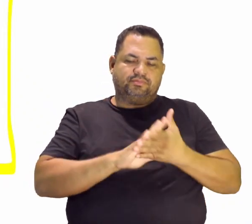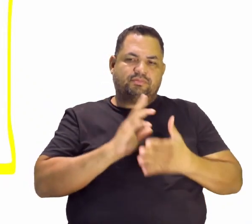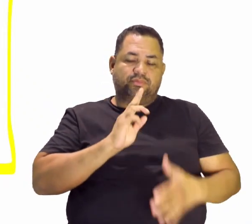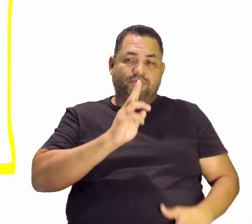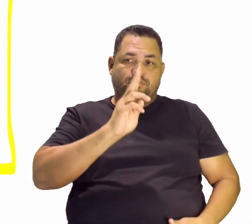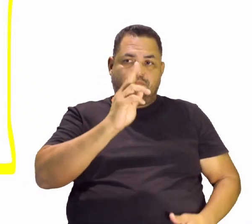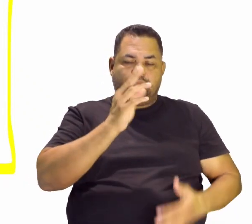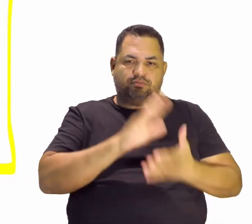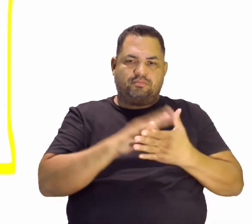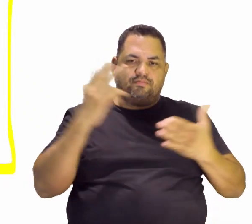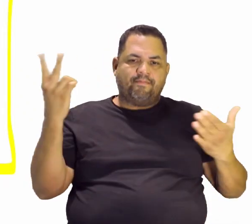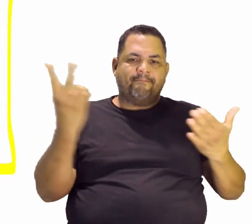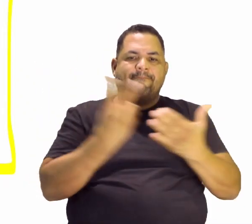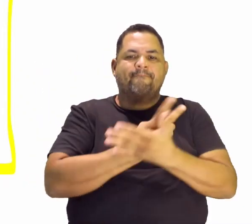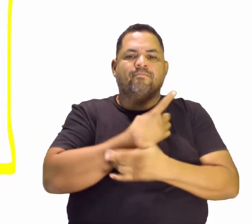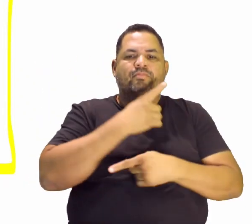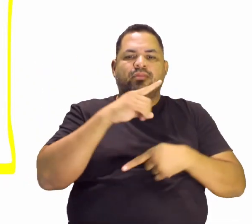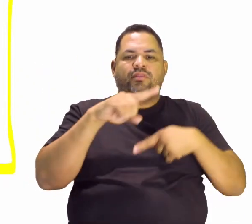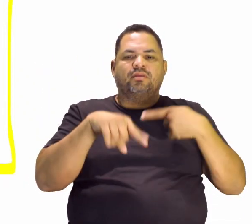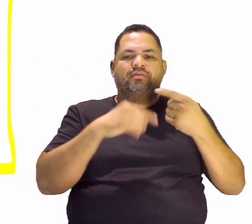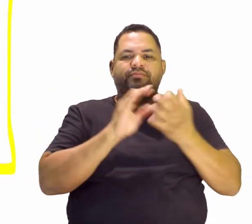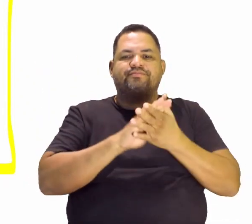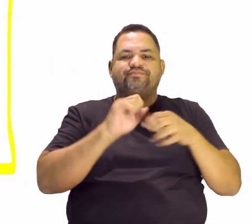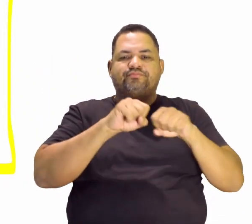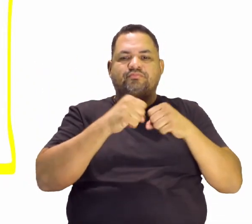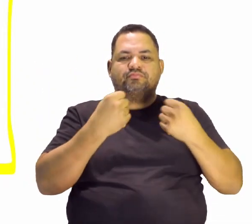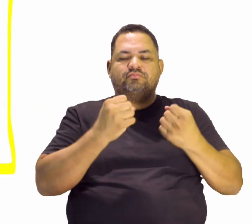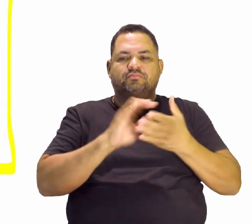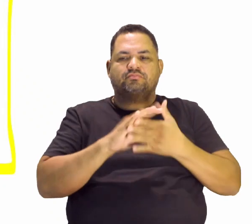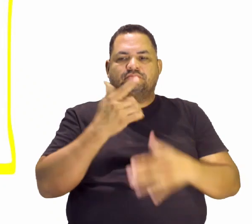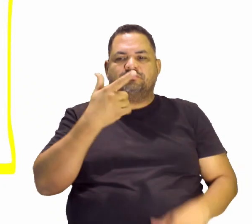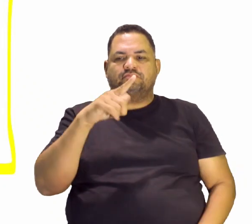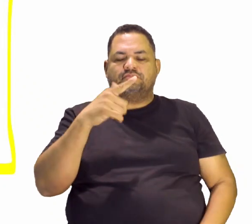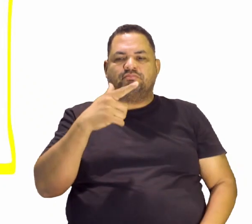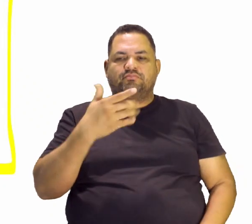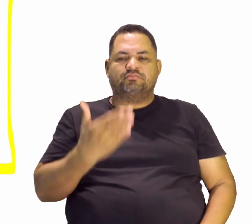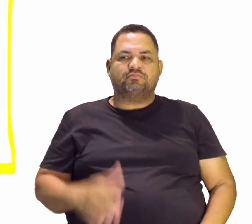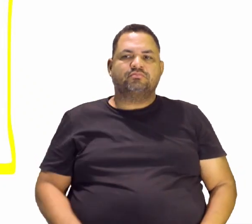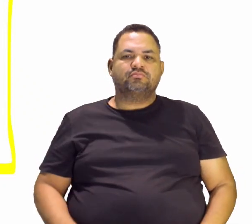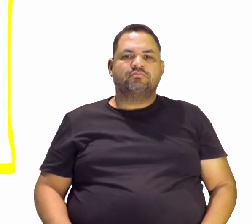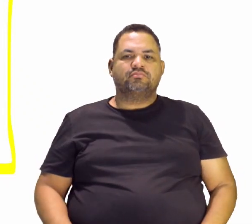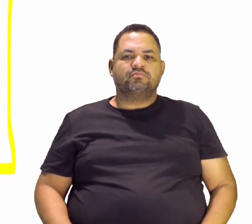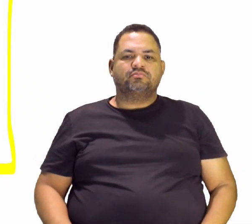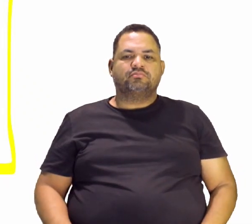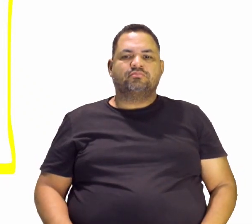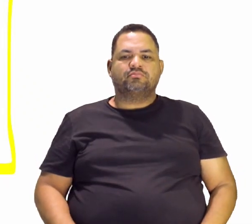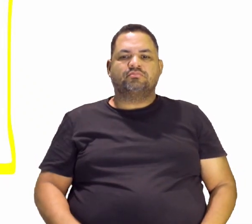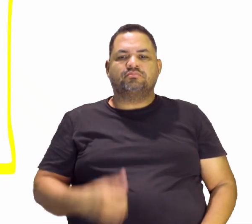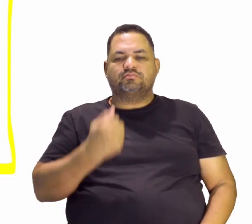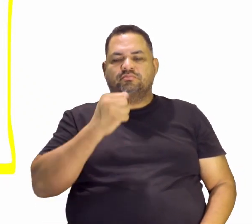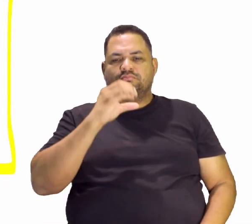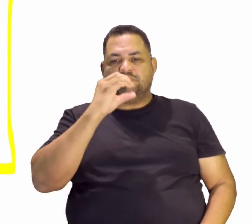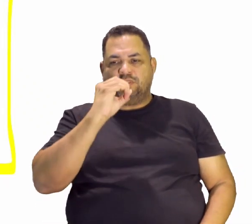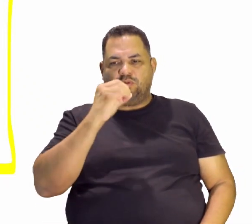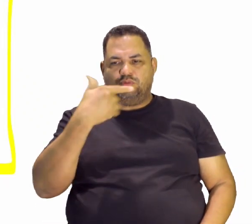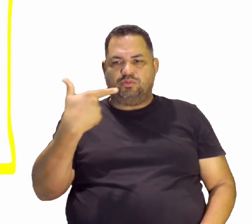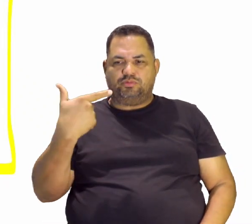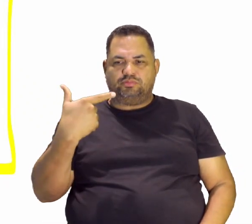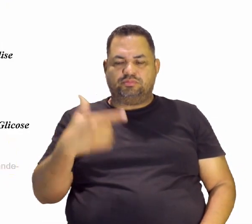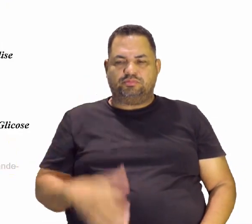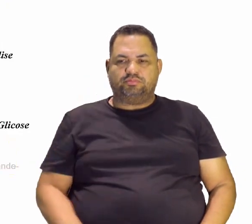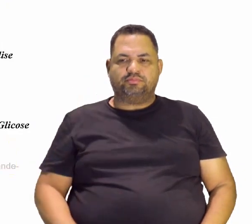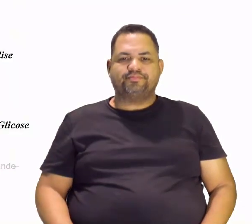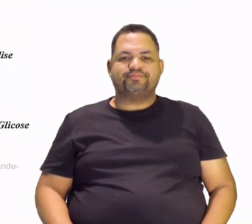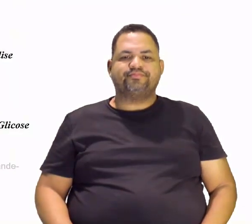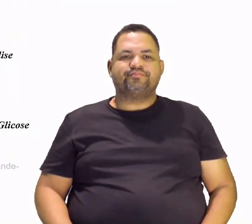vão acontecendo após essas quebras aí, quando não há e quando há aí a presença de oxigênio. O que mais, prof.